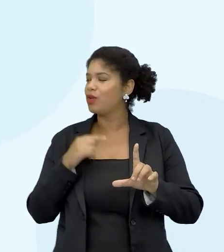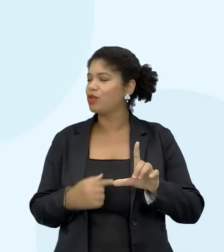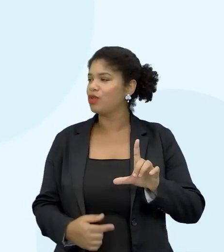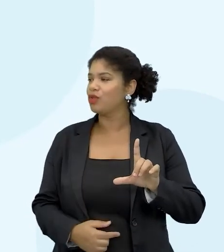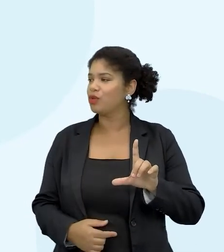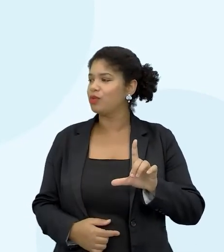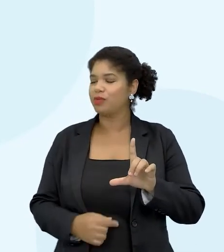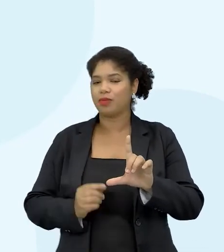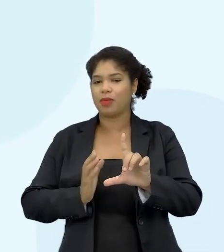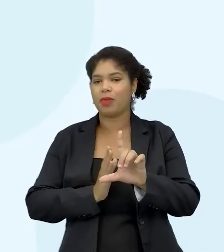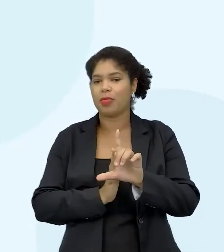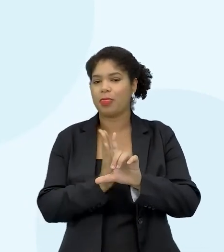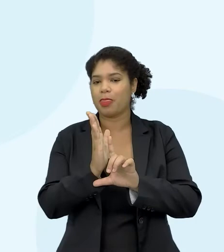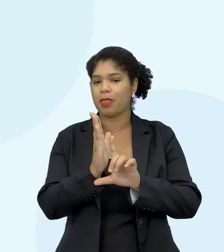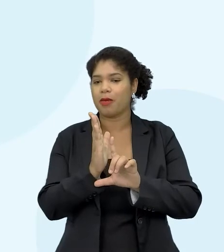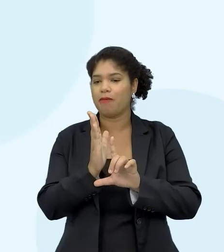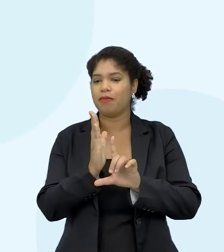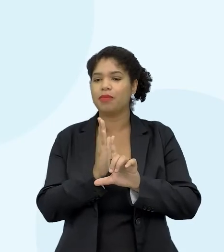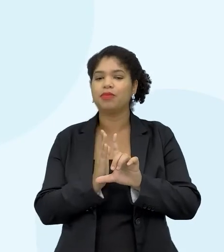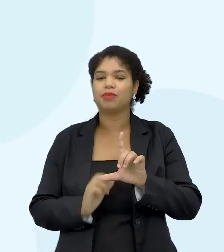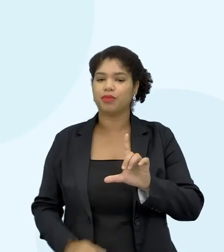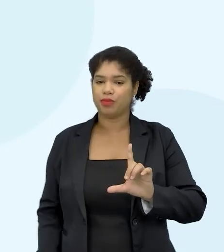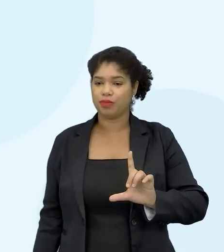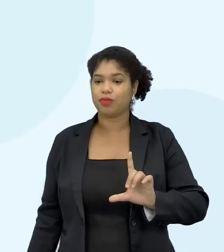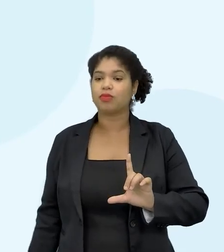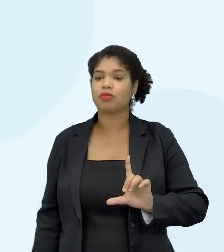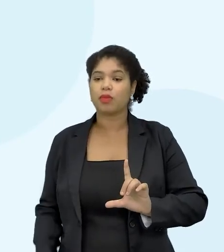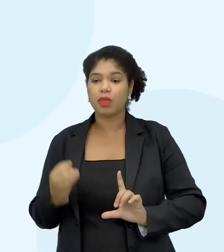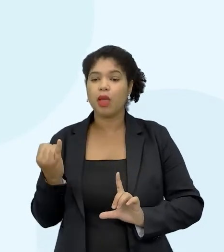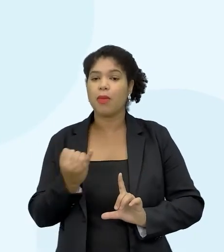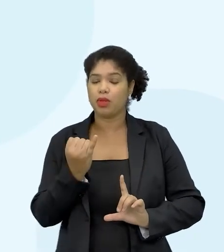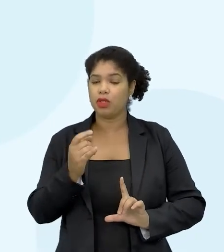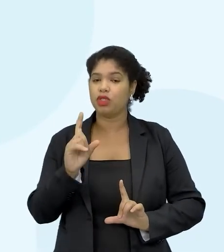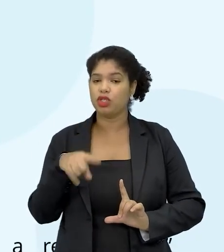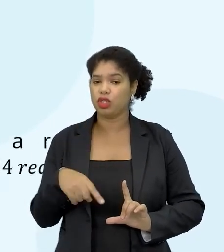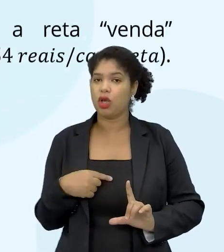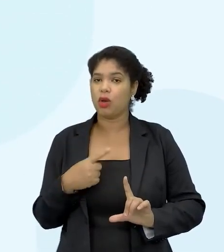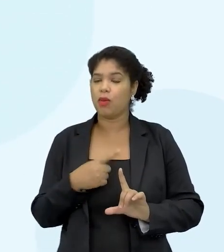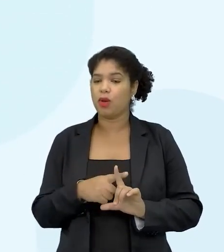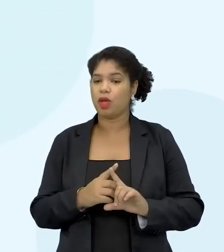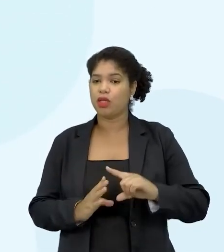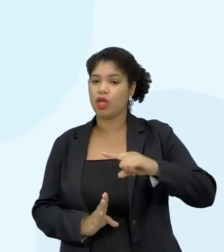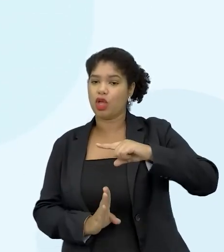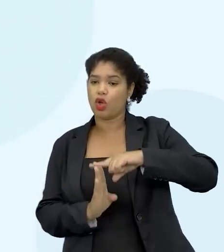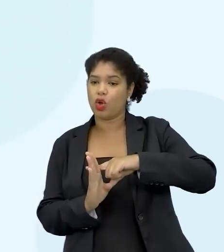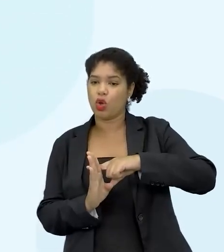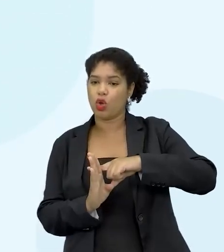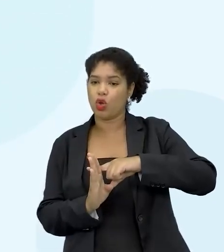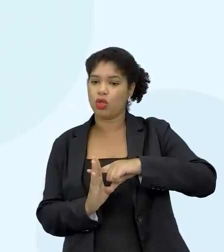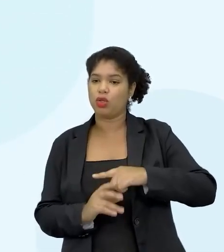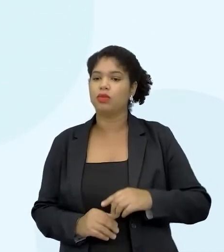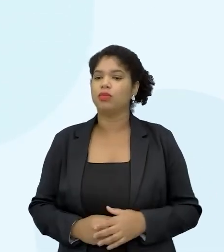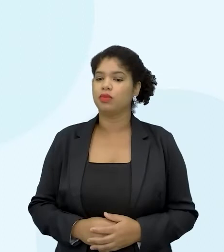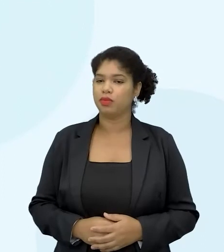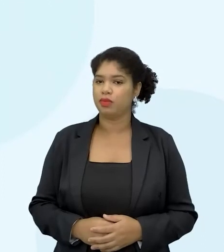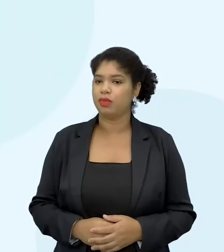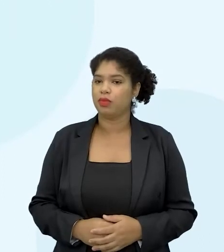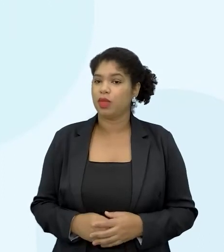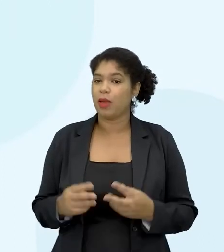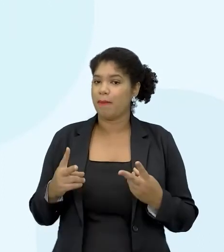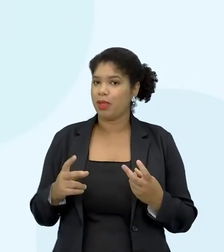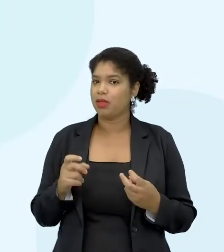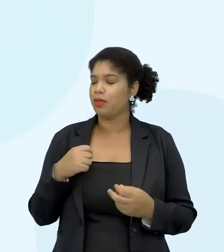eu vou até fazer um X, né? Esse ponto é importante, ele tem um significado. Olha o que eu escrevi para vocês, ó. Repare